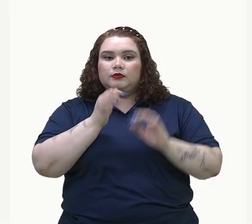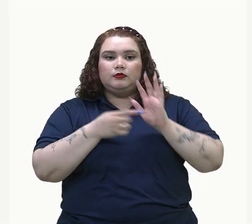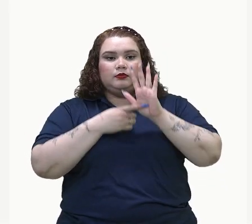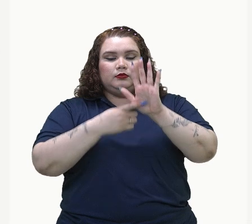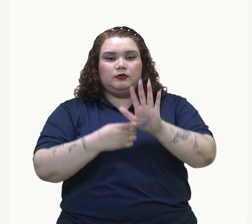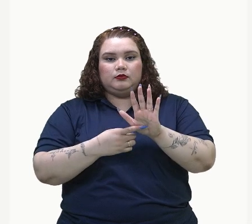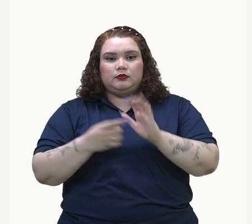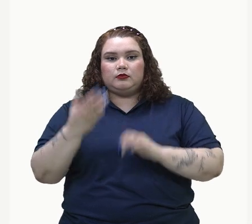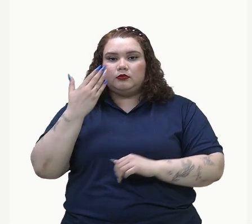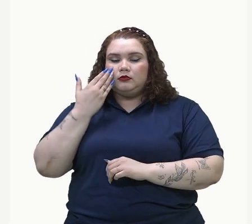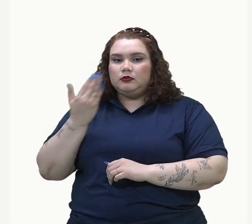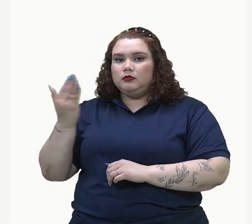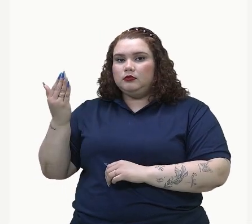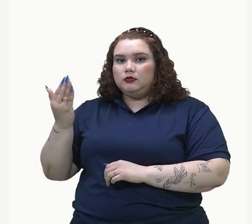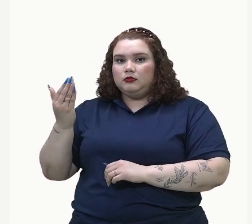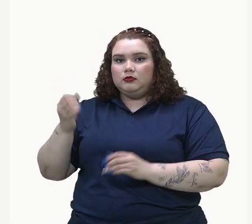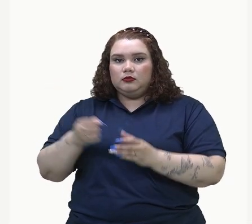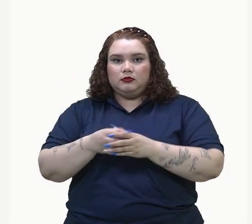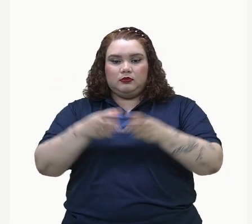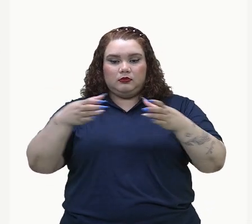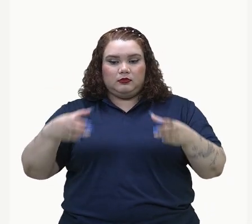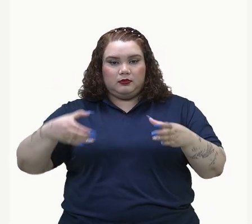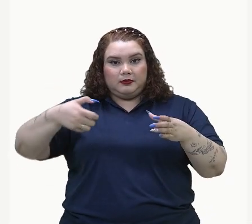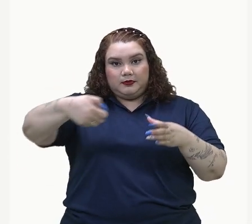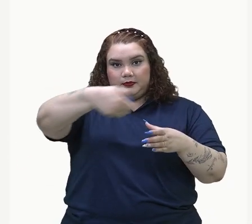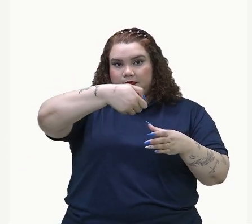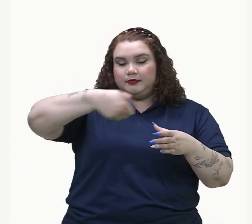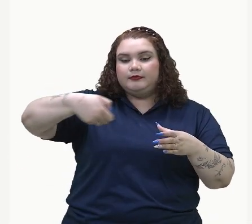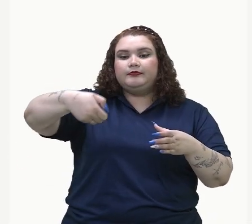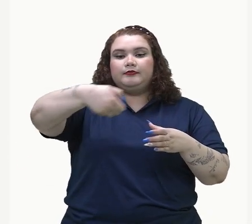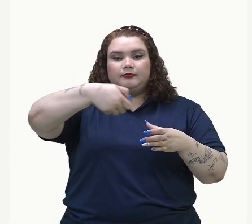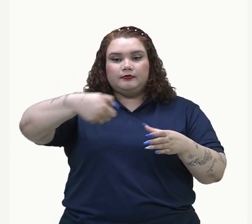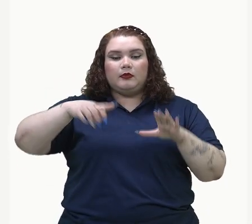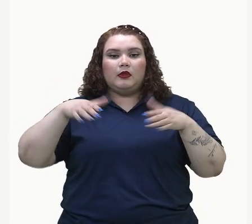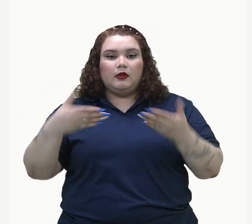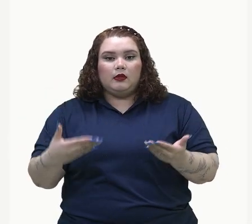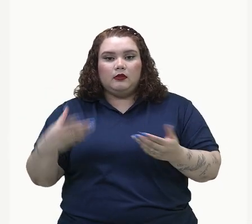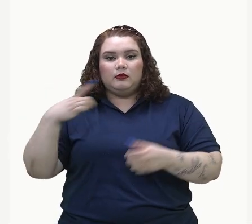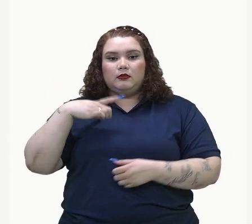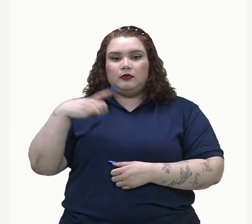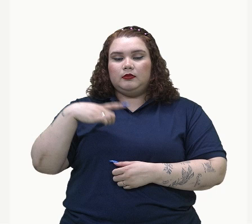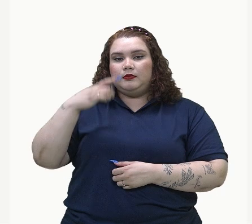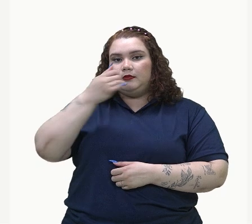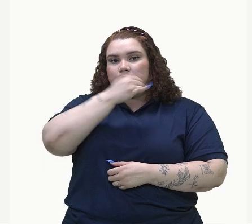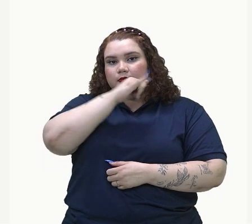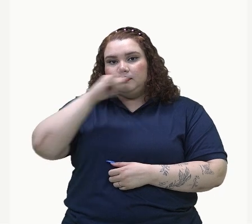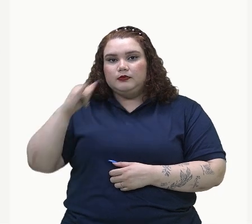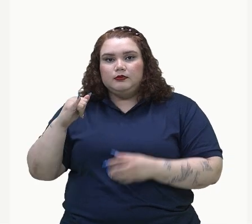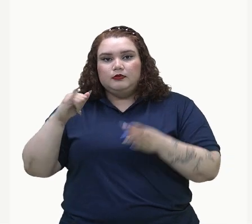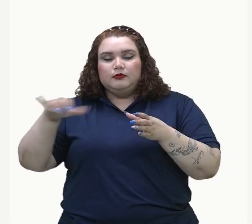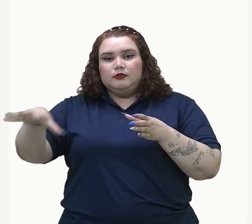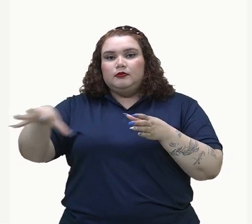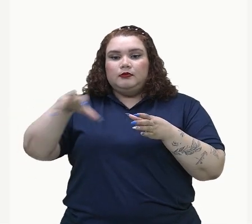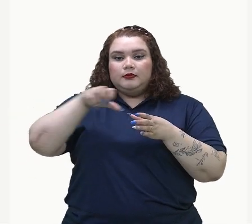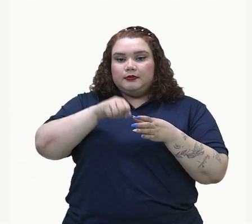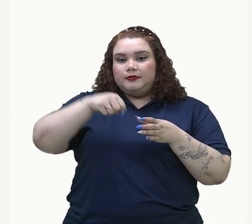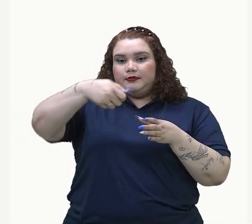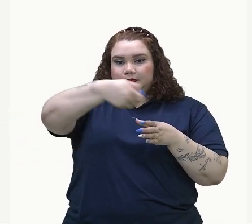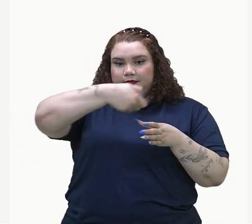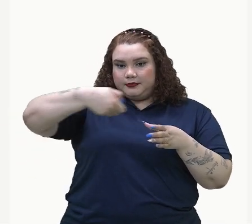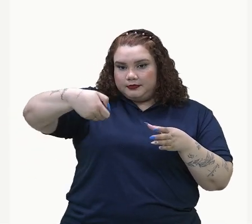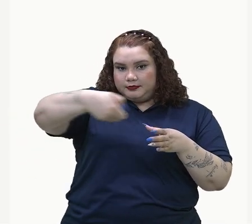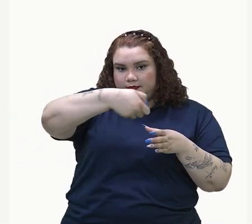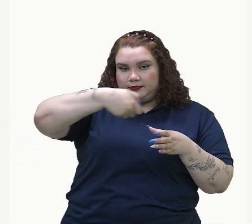foi a batedeira. Logo, temos energia elétrica, eu tenho aqui o receptor e